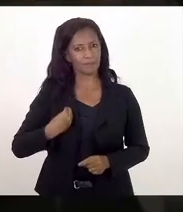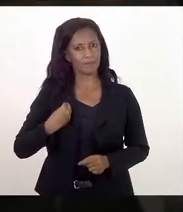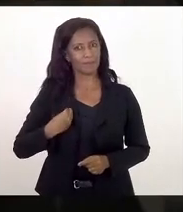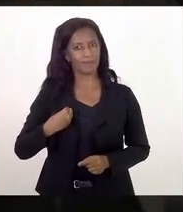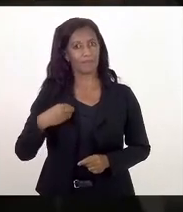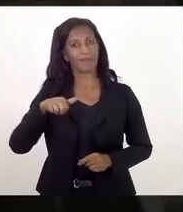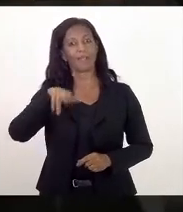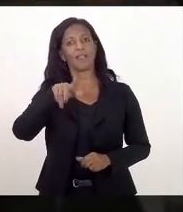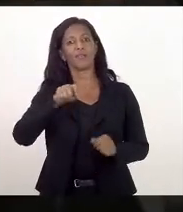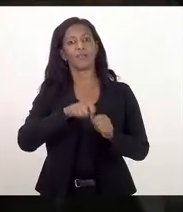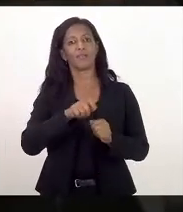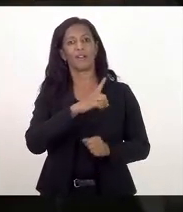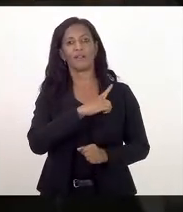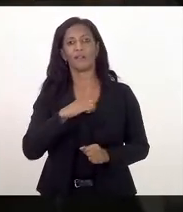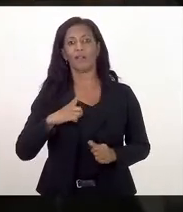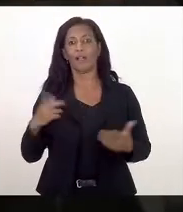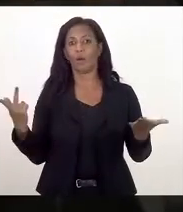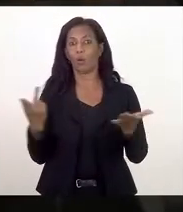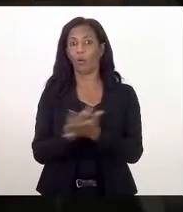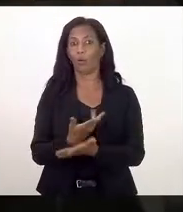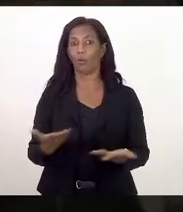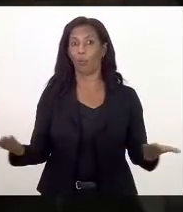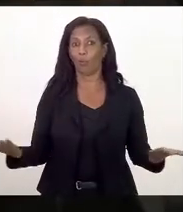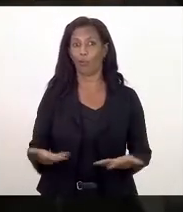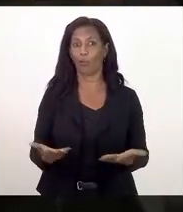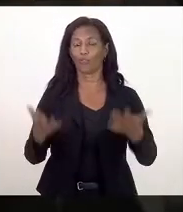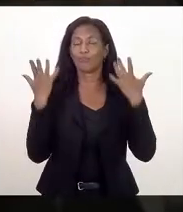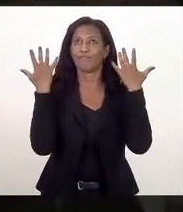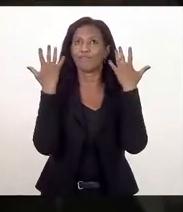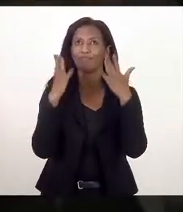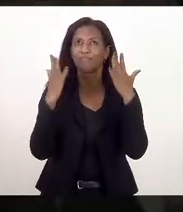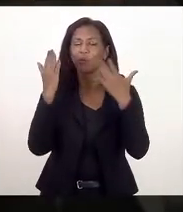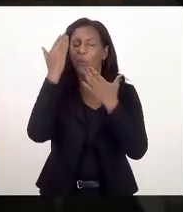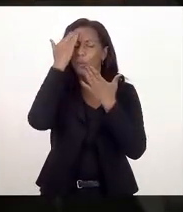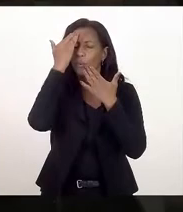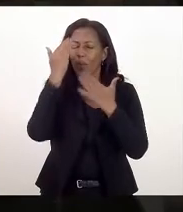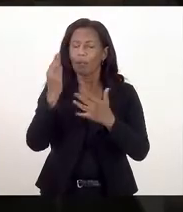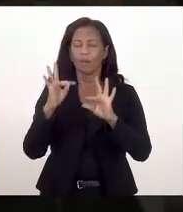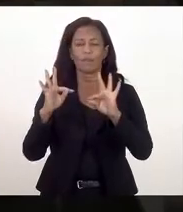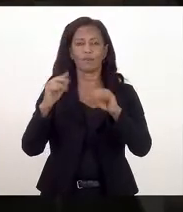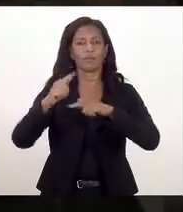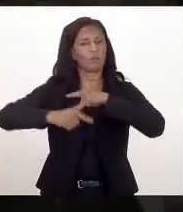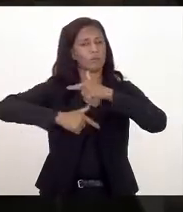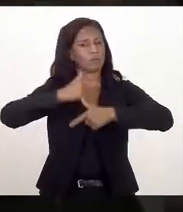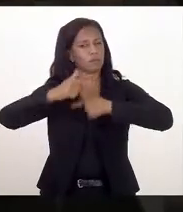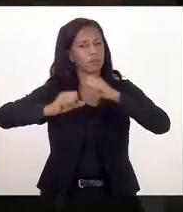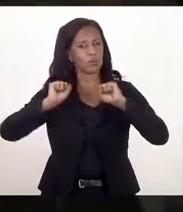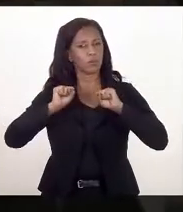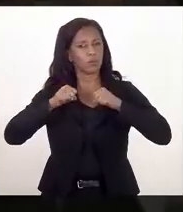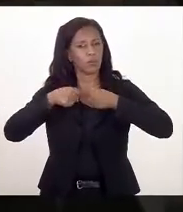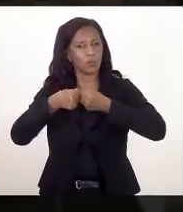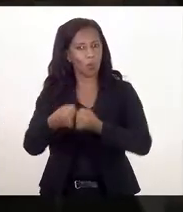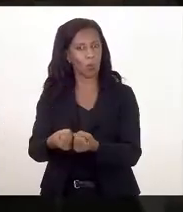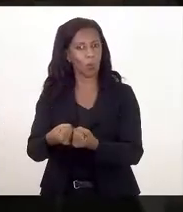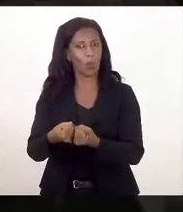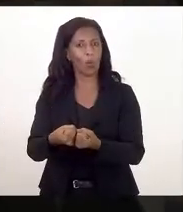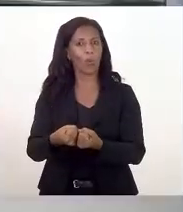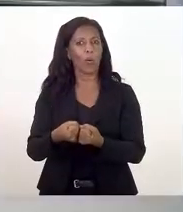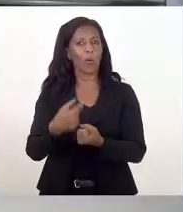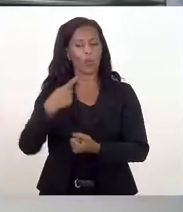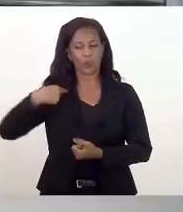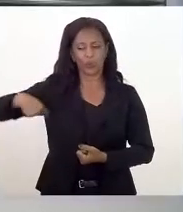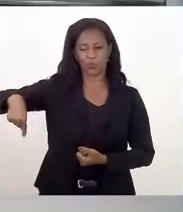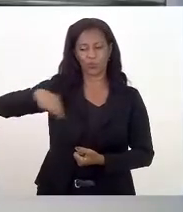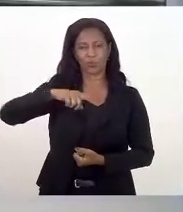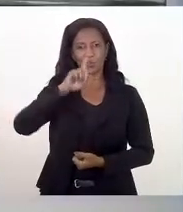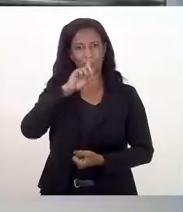Defensoria acontecer no hoje. Parabéns, obrigado por todo o trabalho desempenhado e contem com a Comissão de Defesa dos